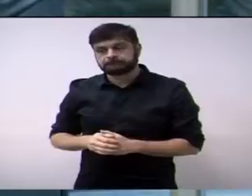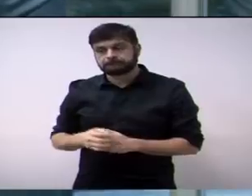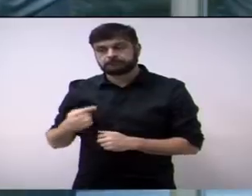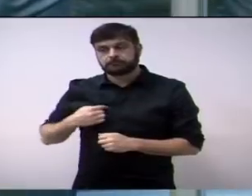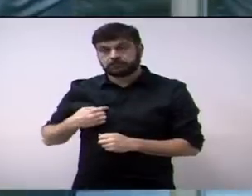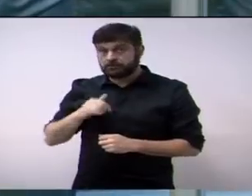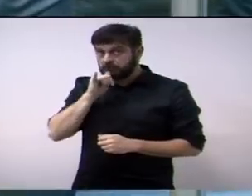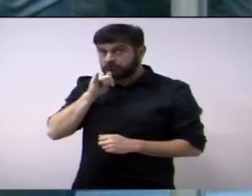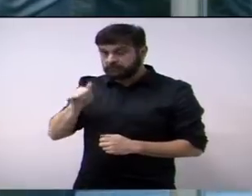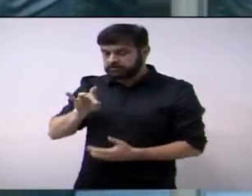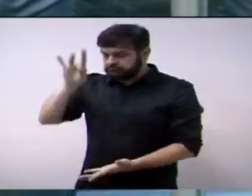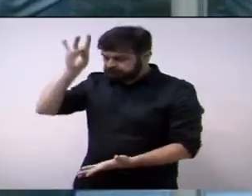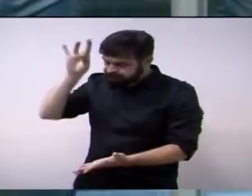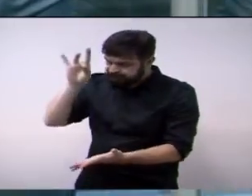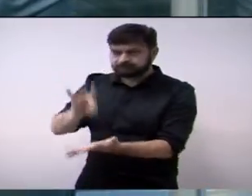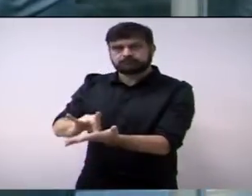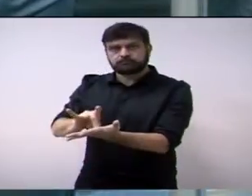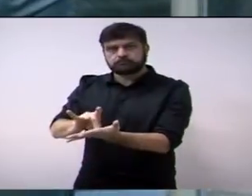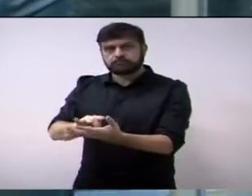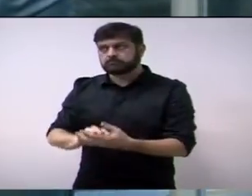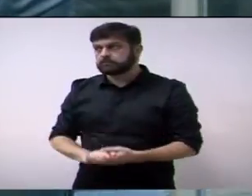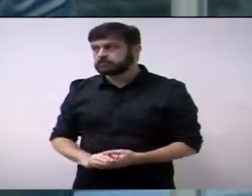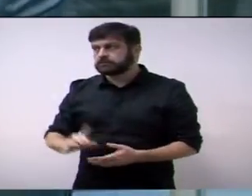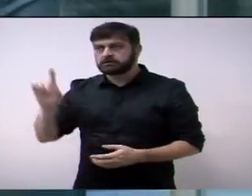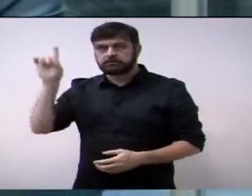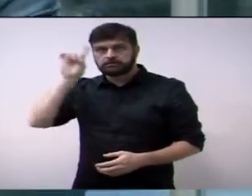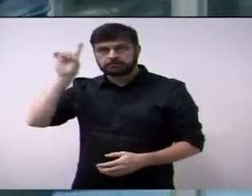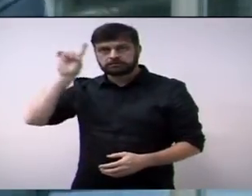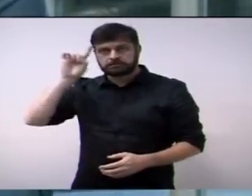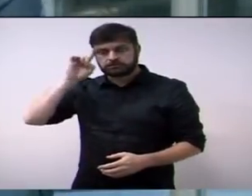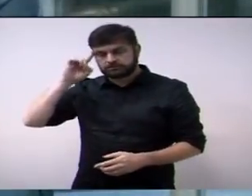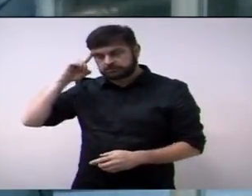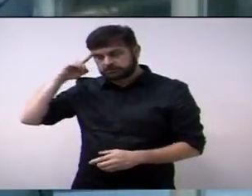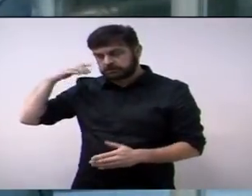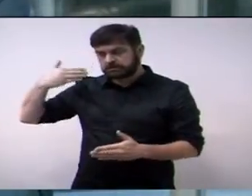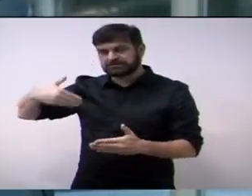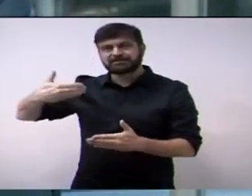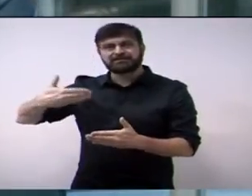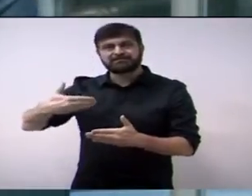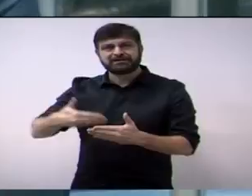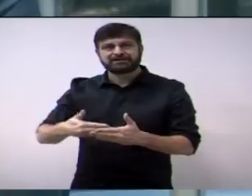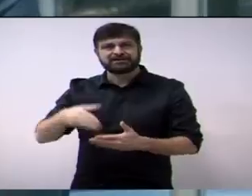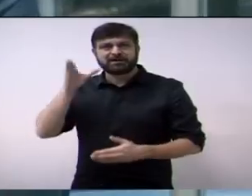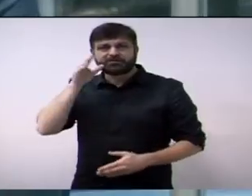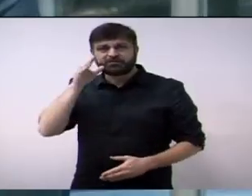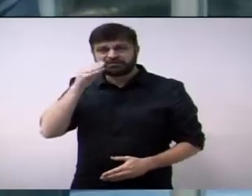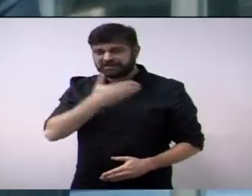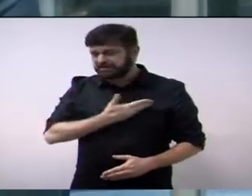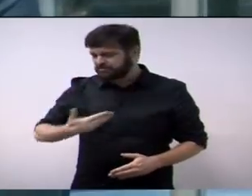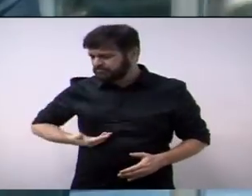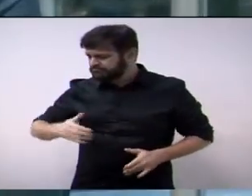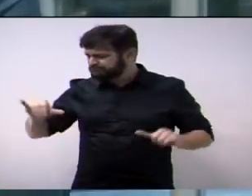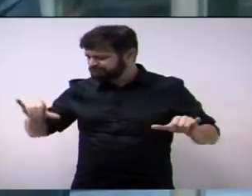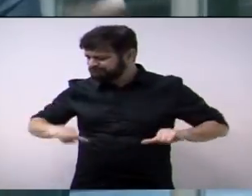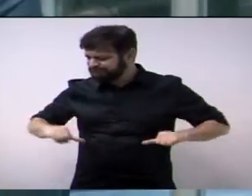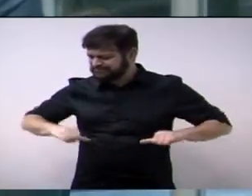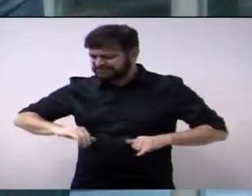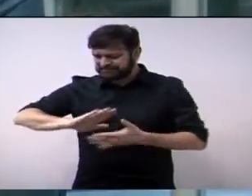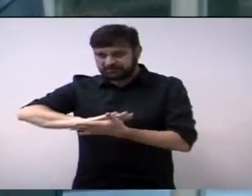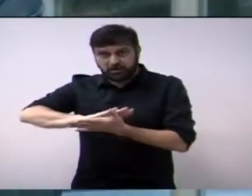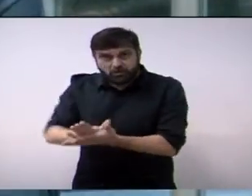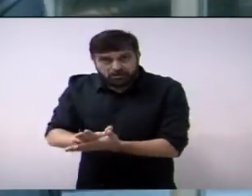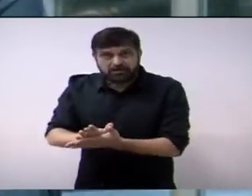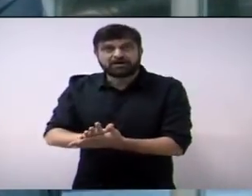plena certeza, cada dia que passa, quem sofre com isso são os servidores públicos e os nossos